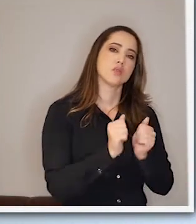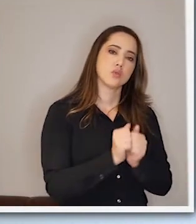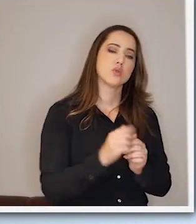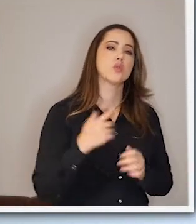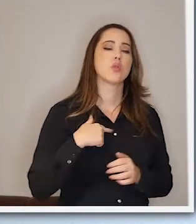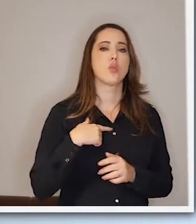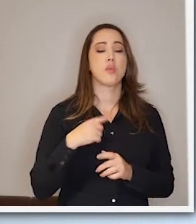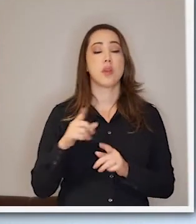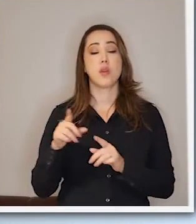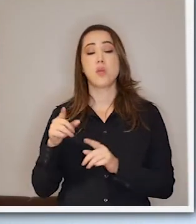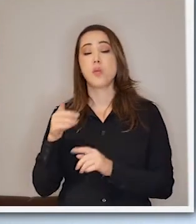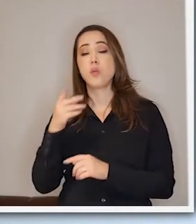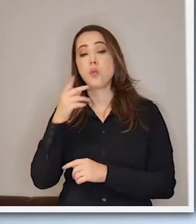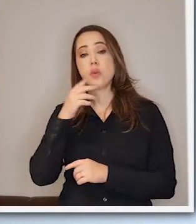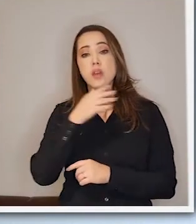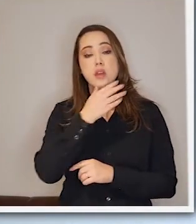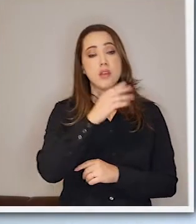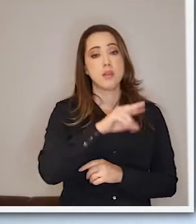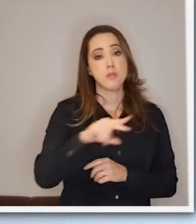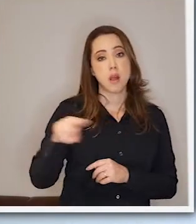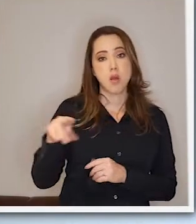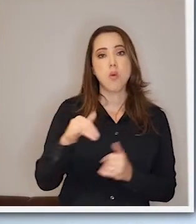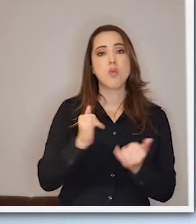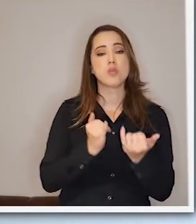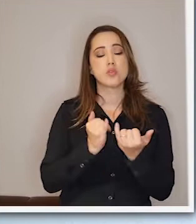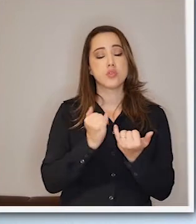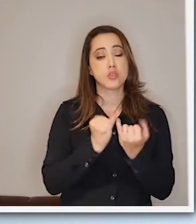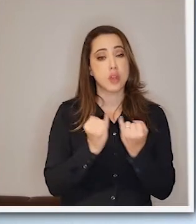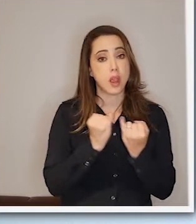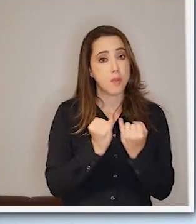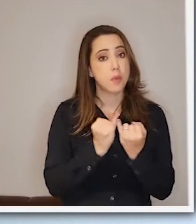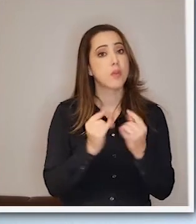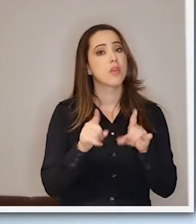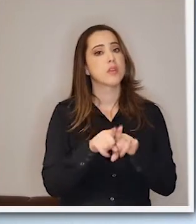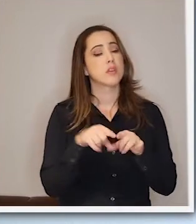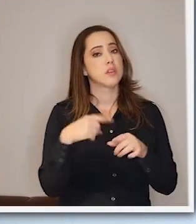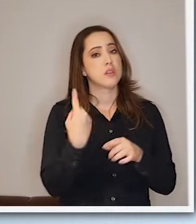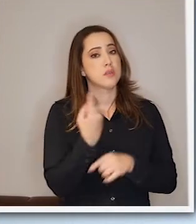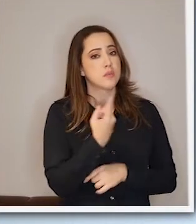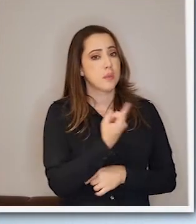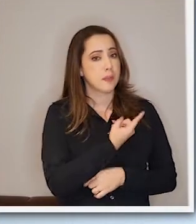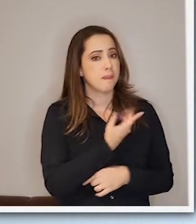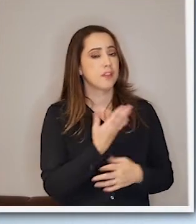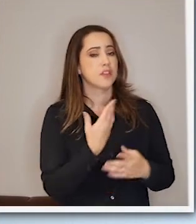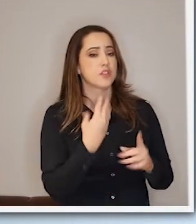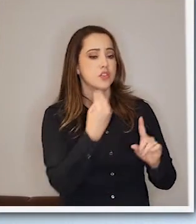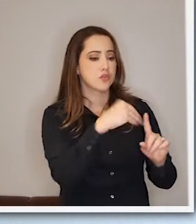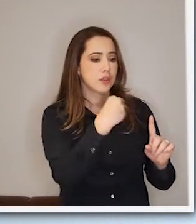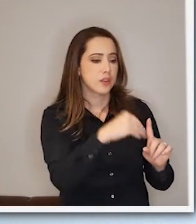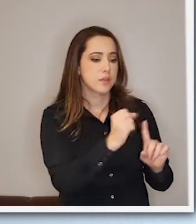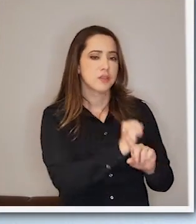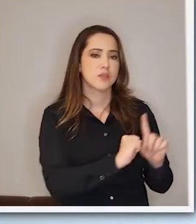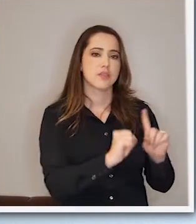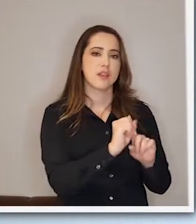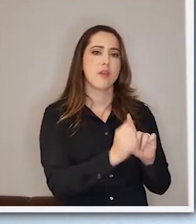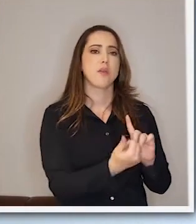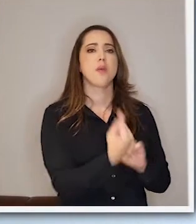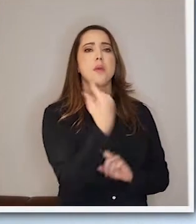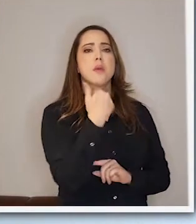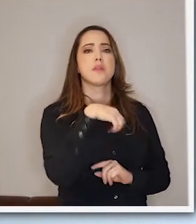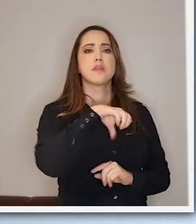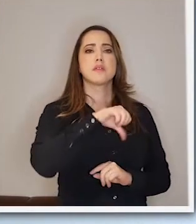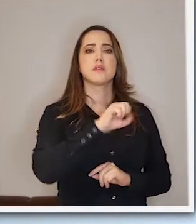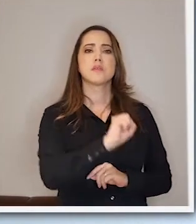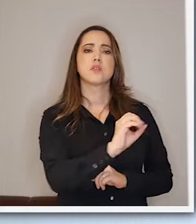órfão aos 15 anos de idade, junto com meu irmão gêmeo também que tem 15, nós estávamos órfãos num estado de vulnerabilidade social. Crescemos